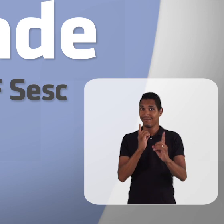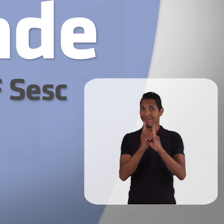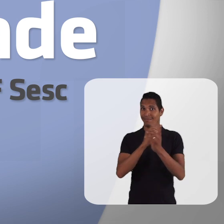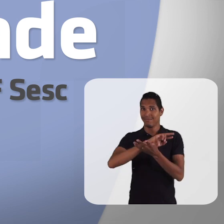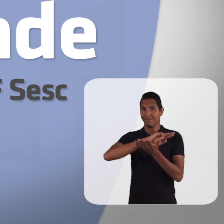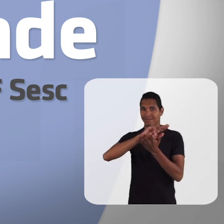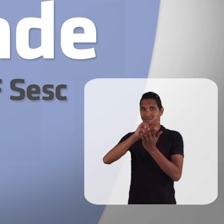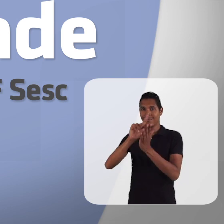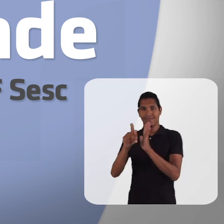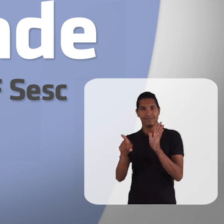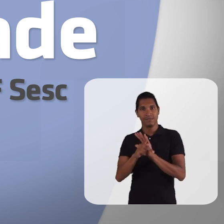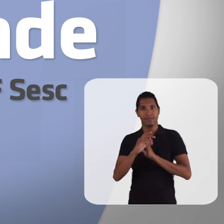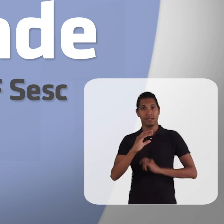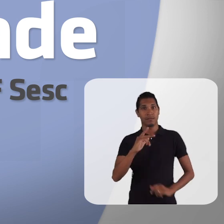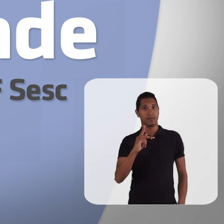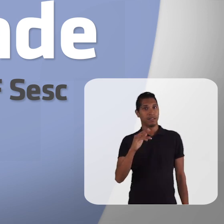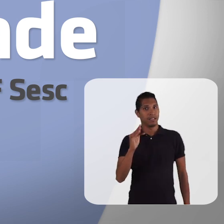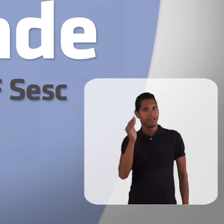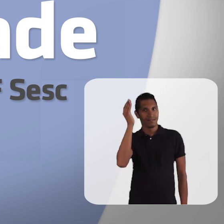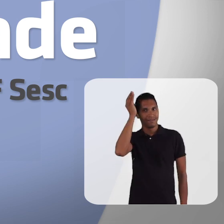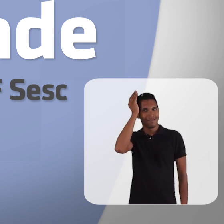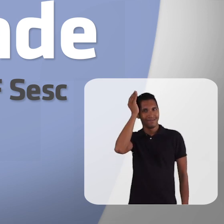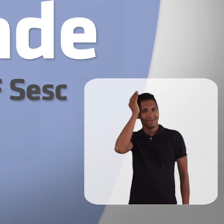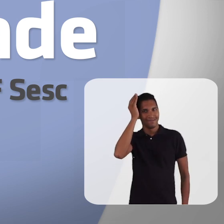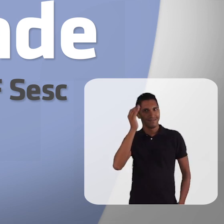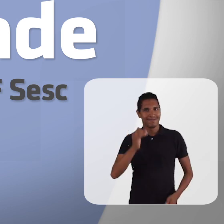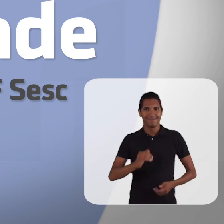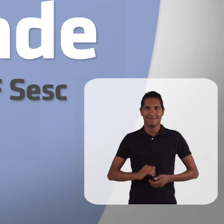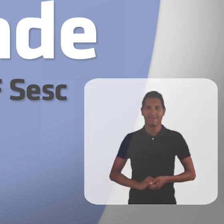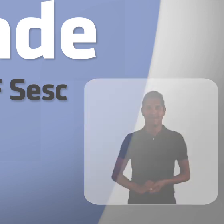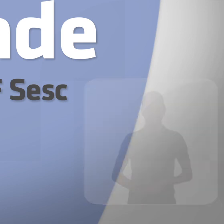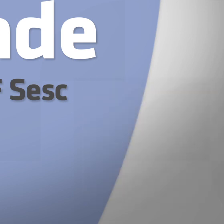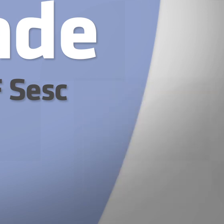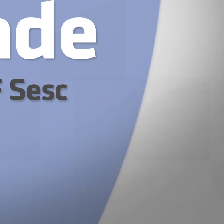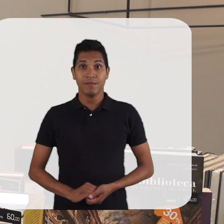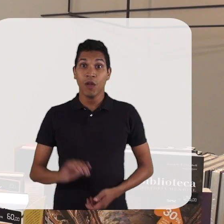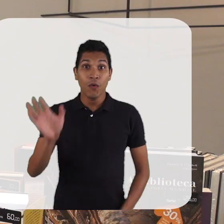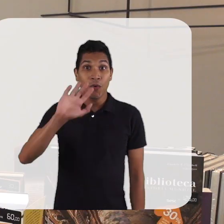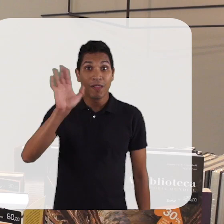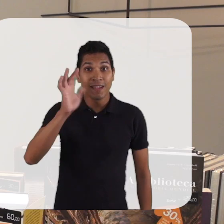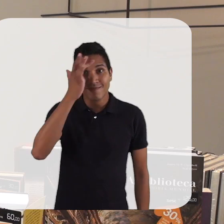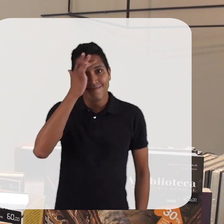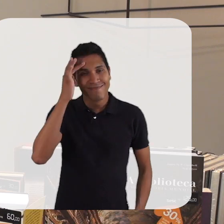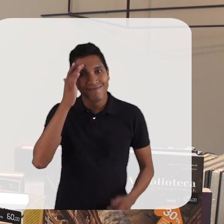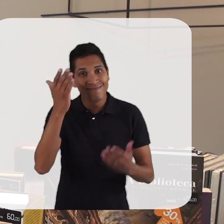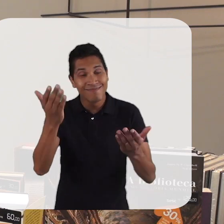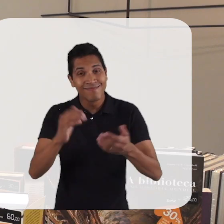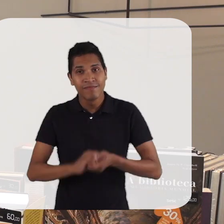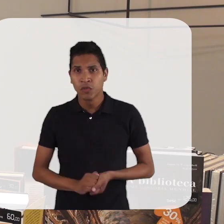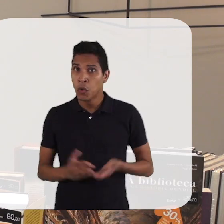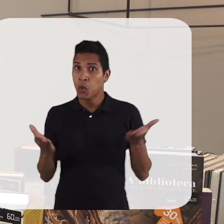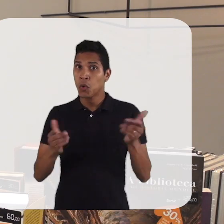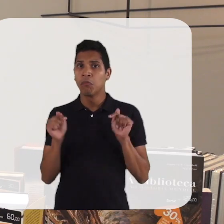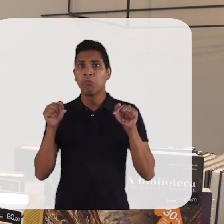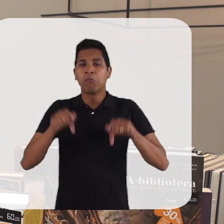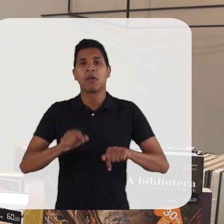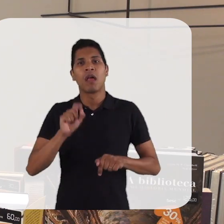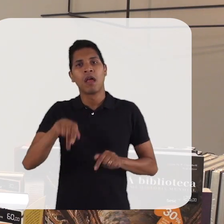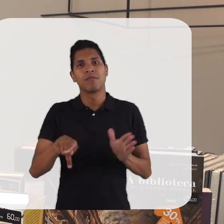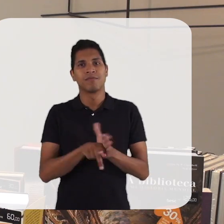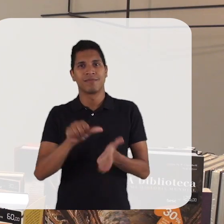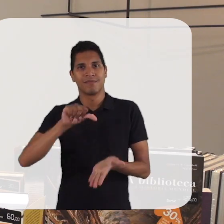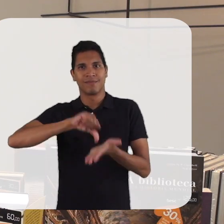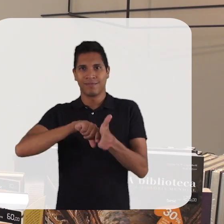Acessibilidade, libras nas atividades do CPF SESC Oi pessoal, eu estou aqui no Centro de